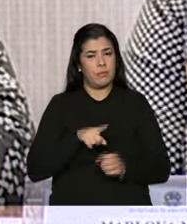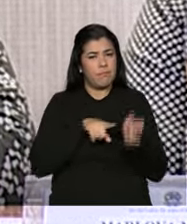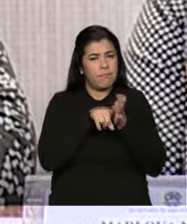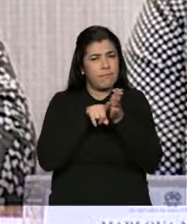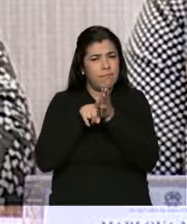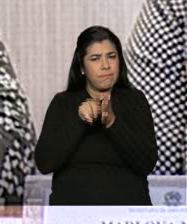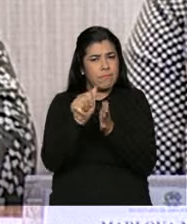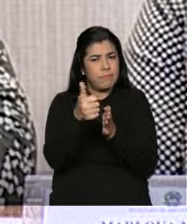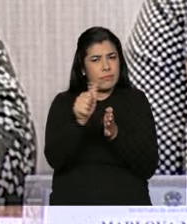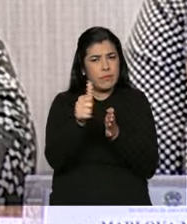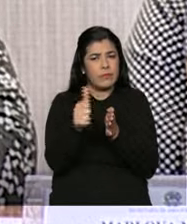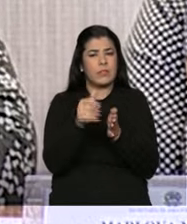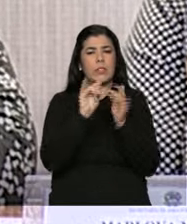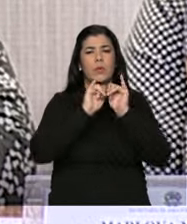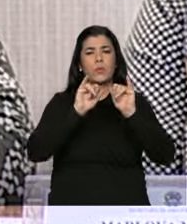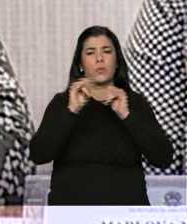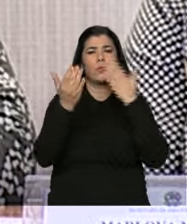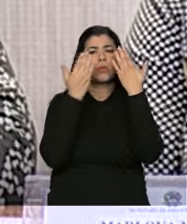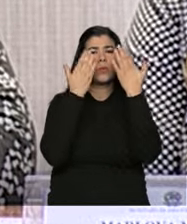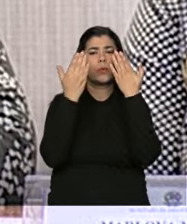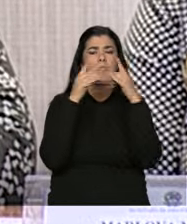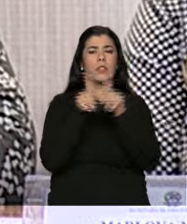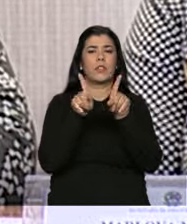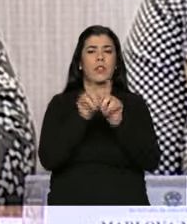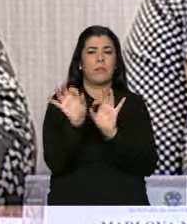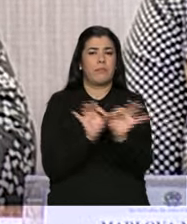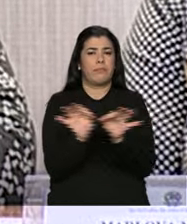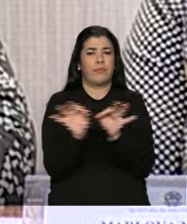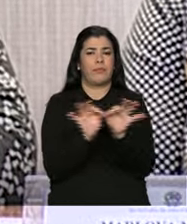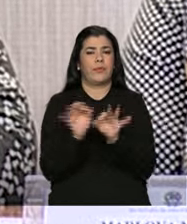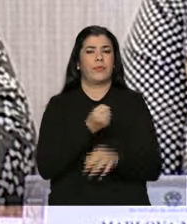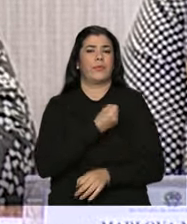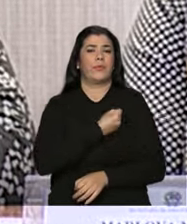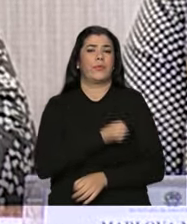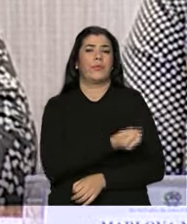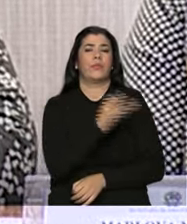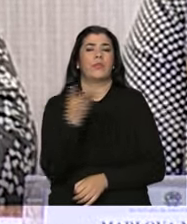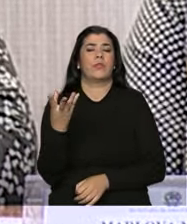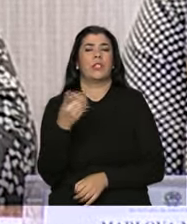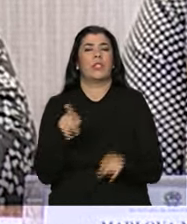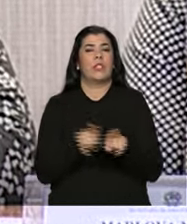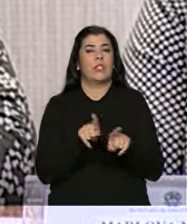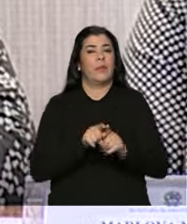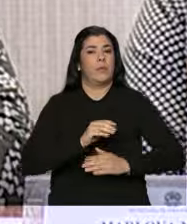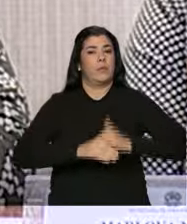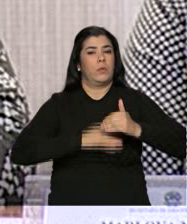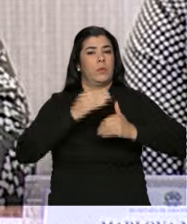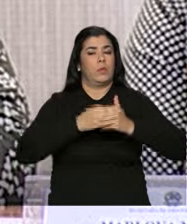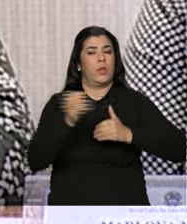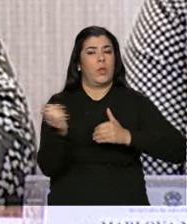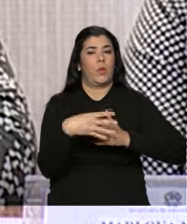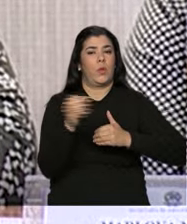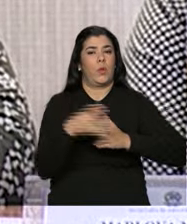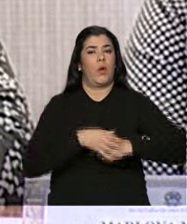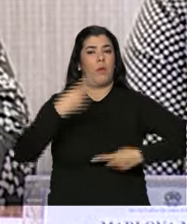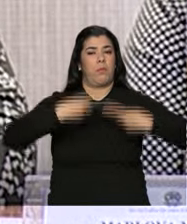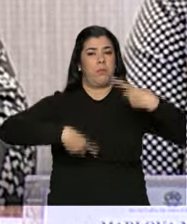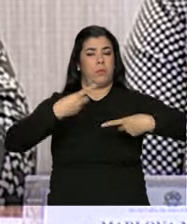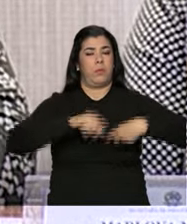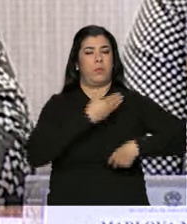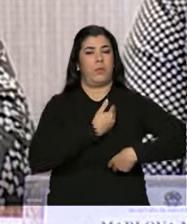análises, avaliações, comparações, reorganizações ou então construção de novas políticas